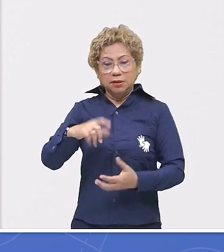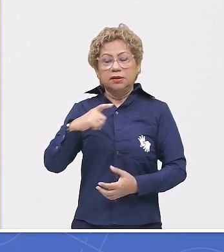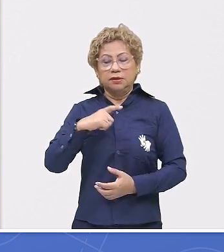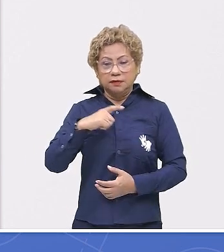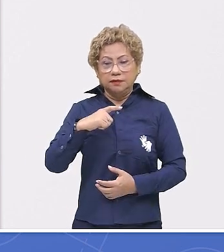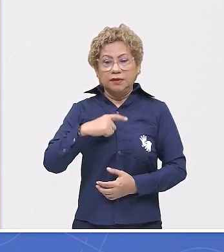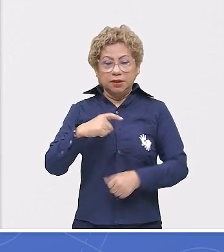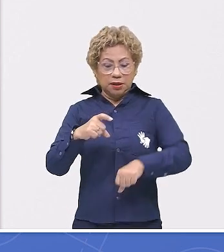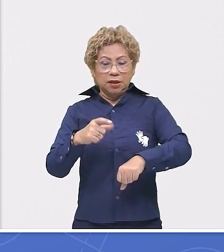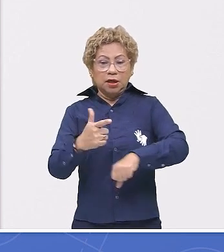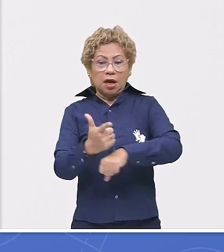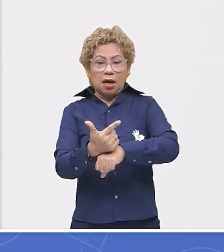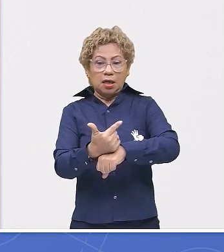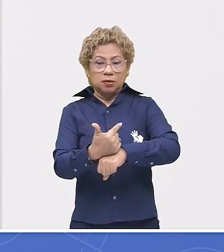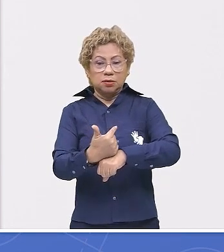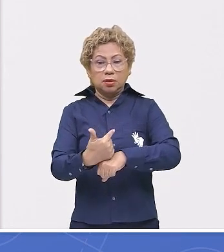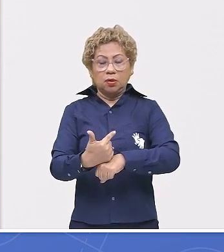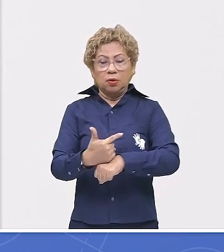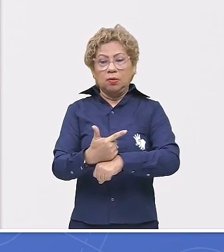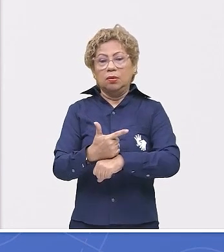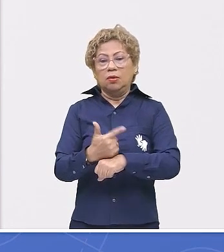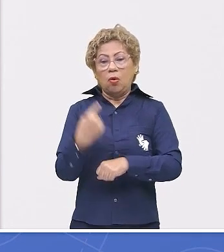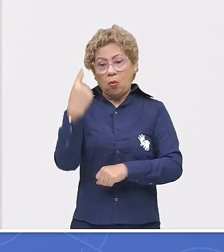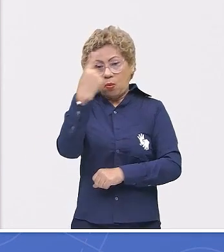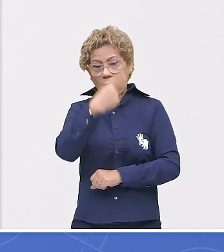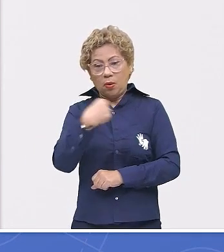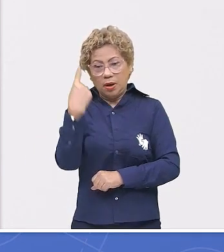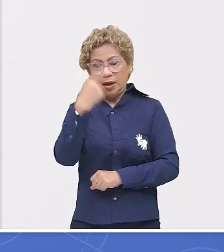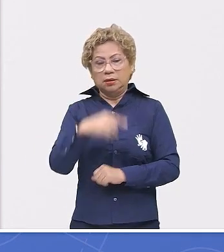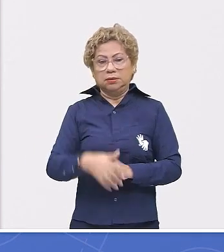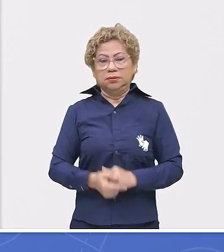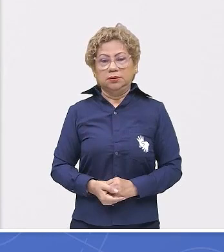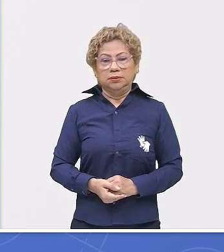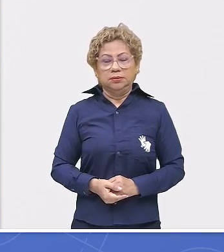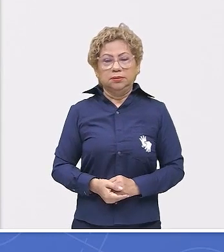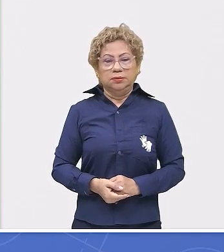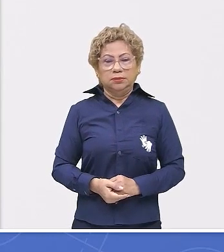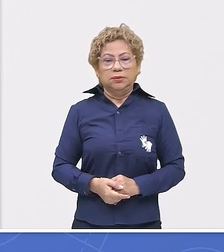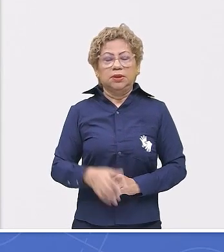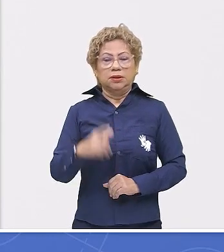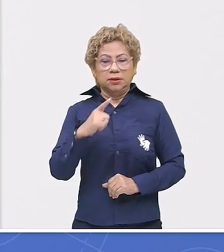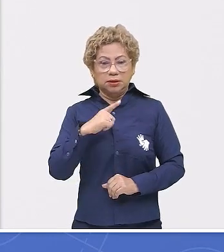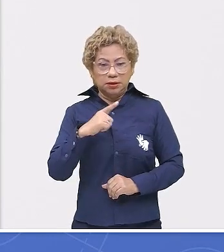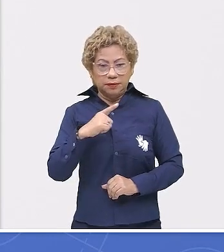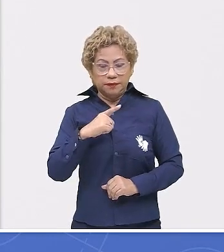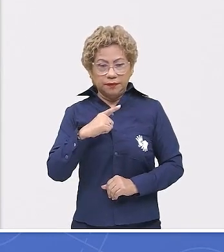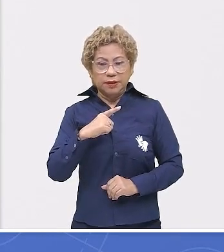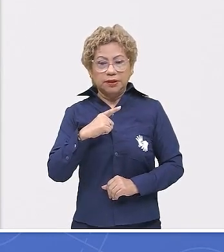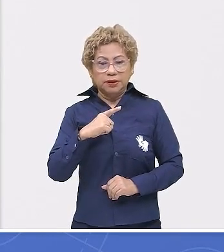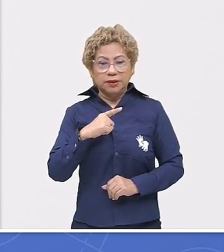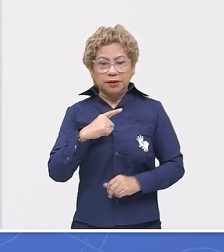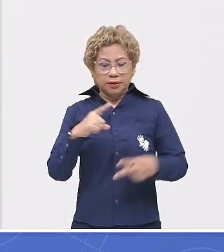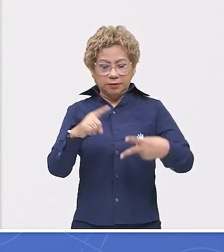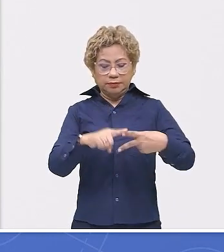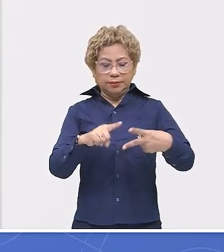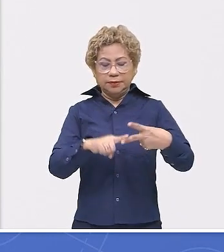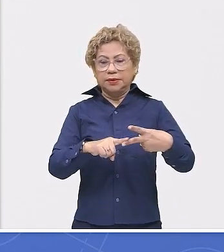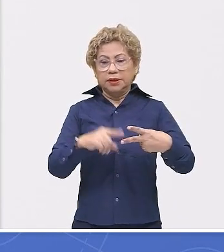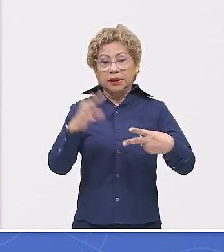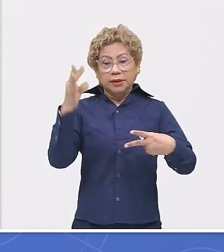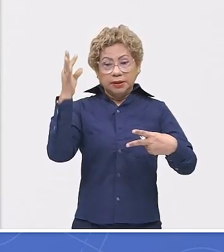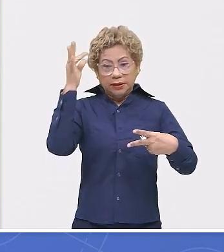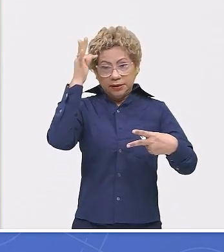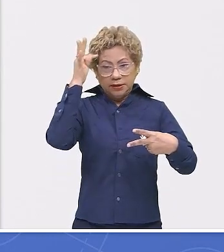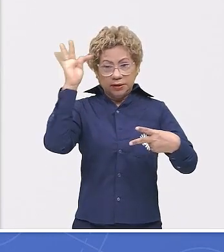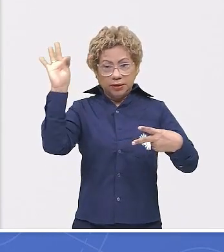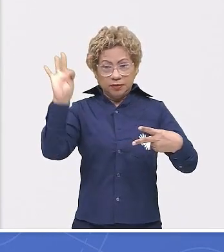horários, tá? Nós vamos ter os fusos horários com questões teóricas e as práticas. Na